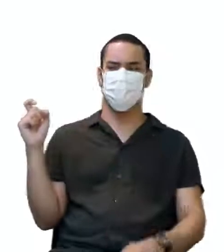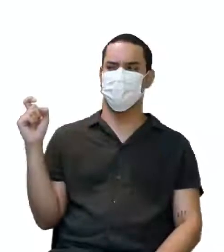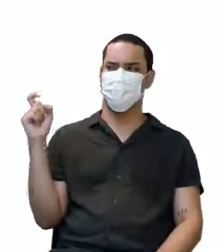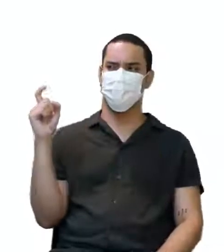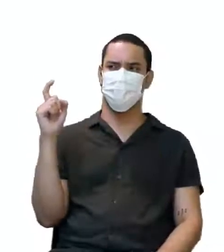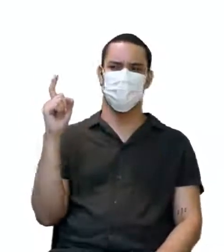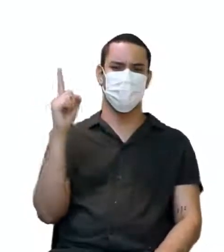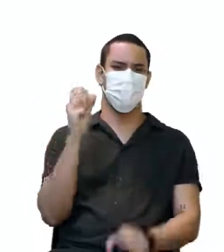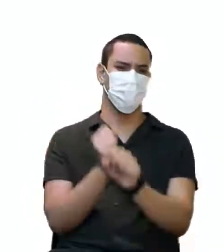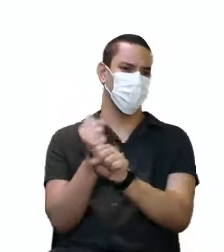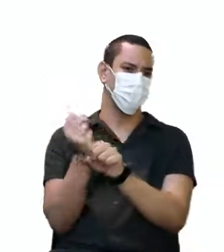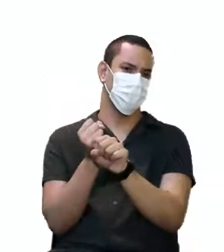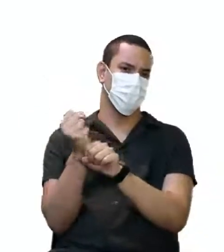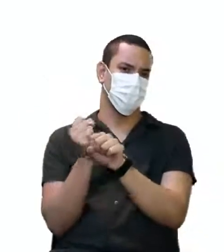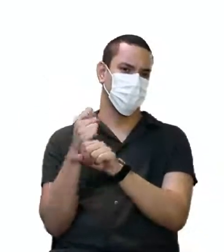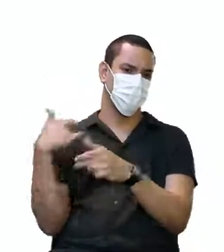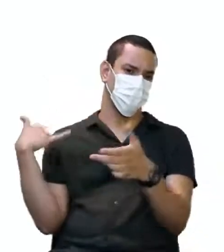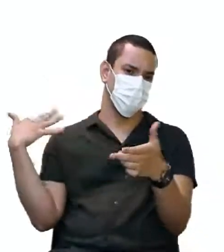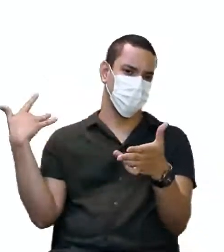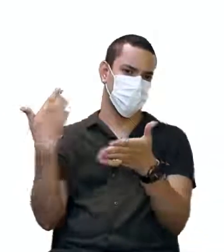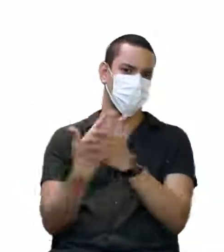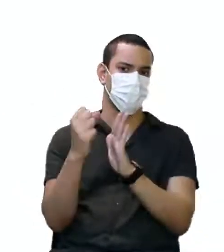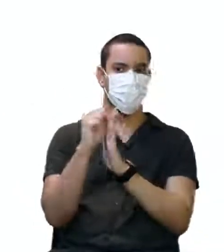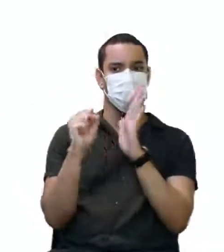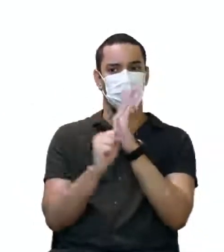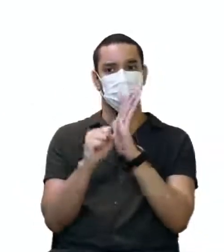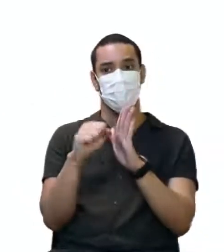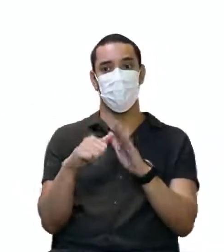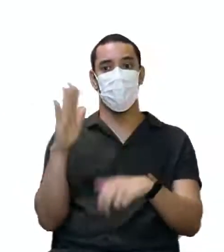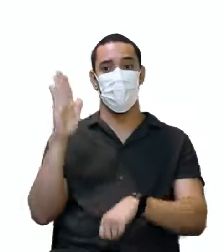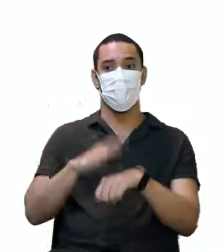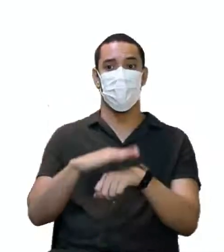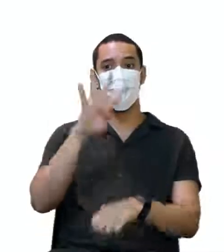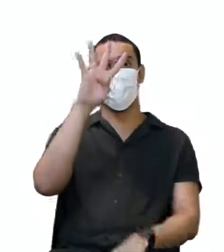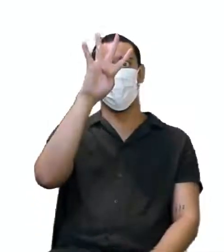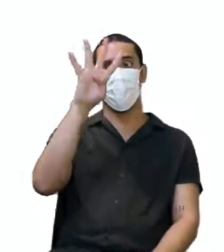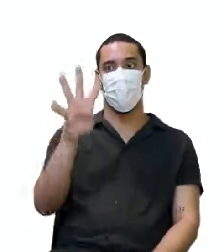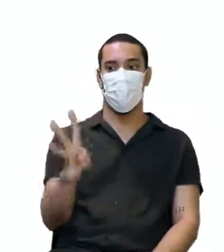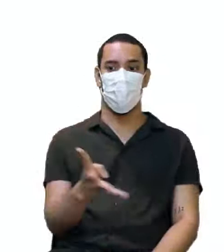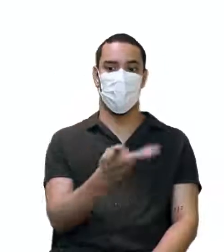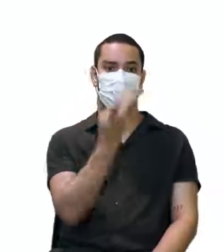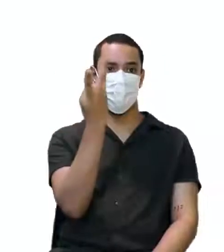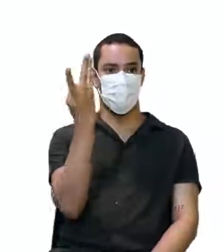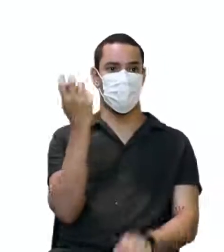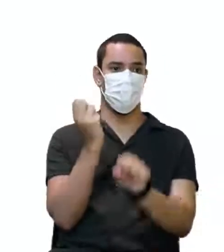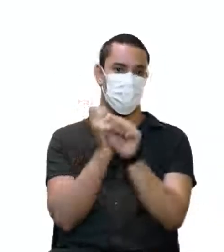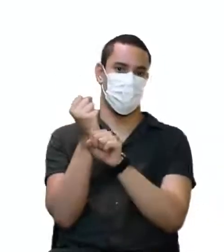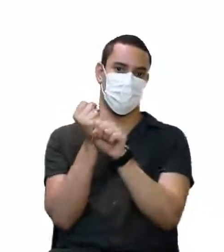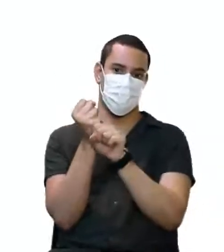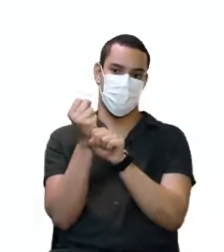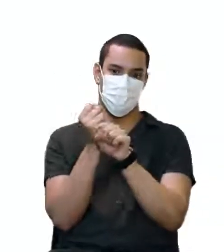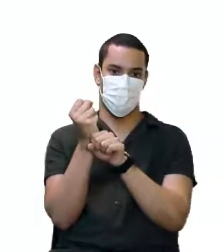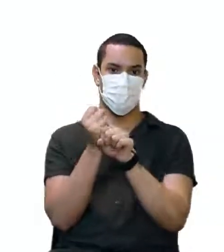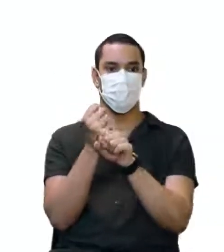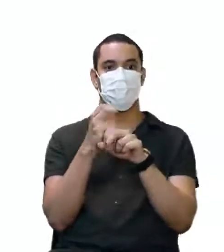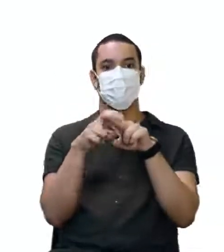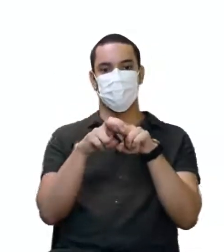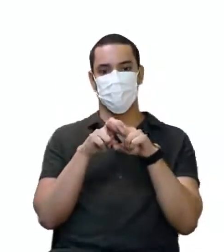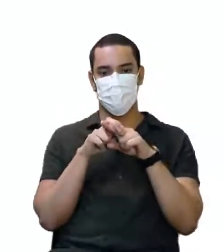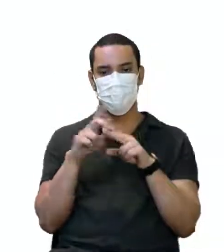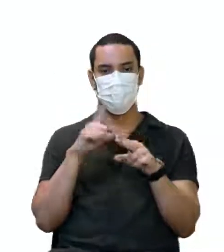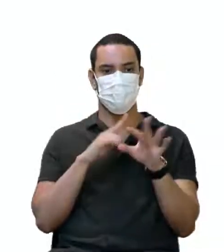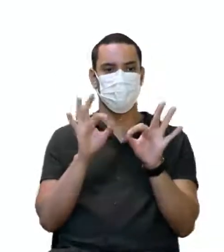física e biológica que já dura aproximadamente 4 milhões de anos. À medida que foi